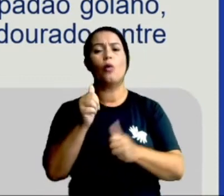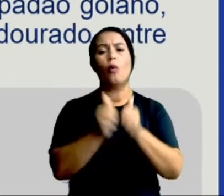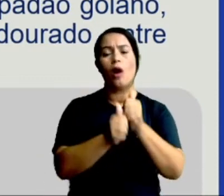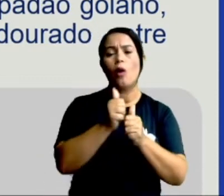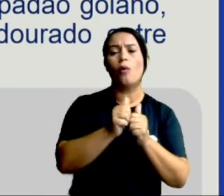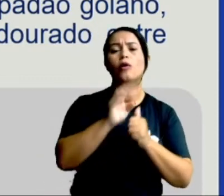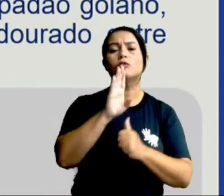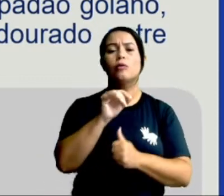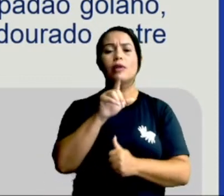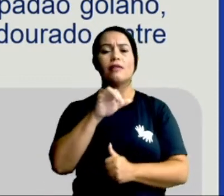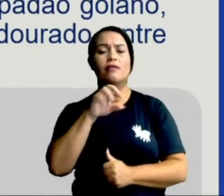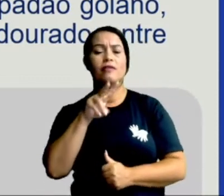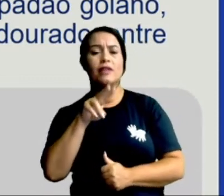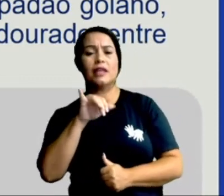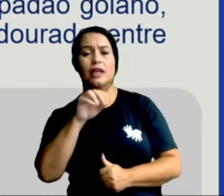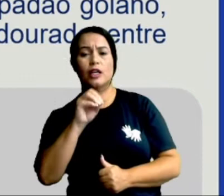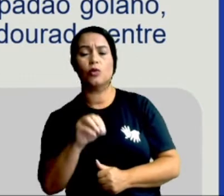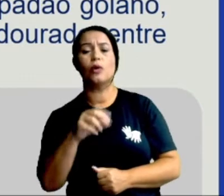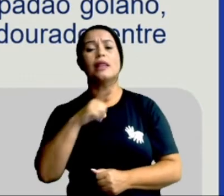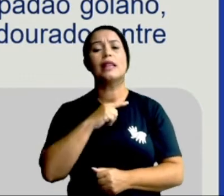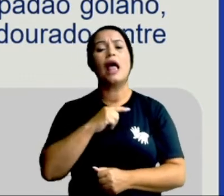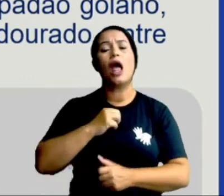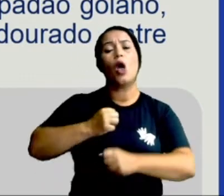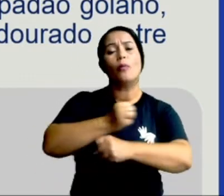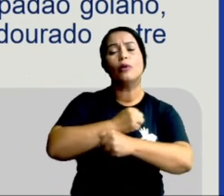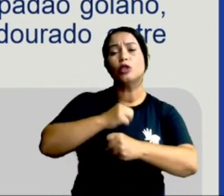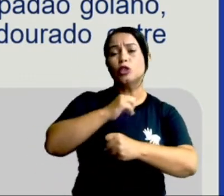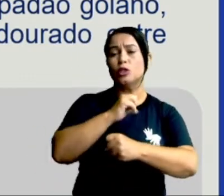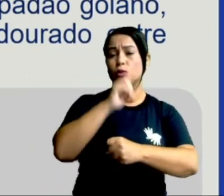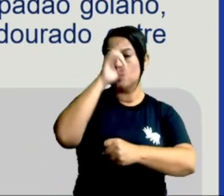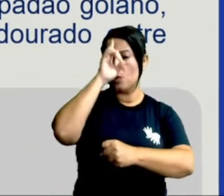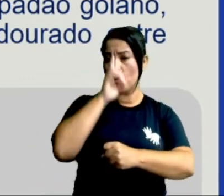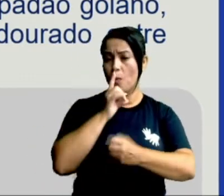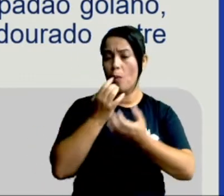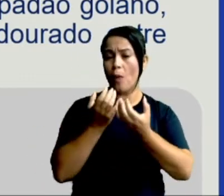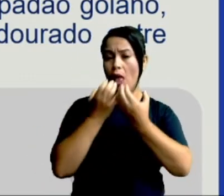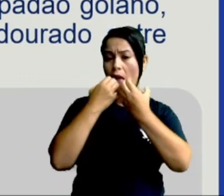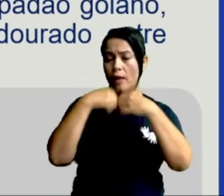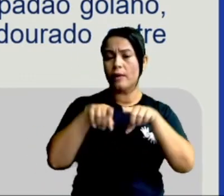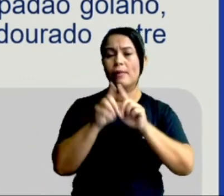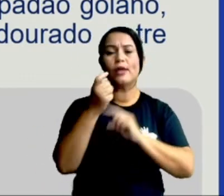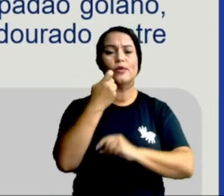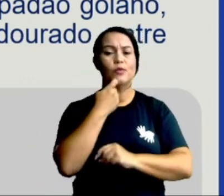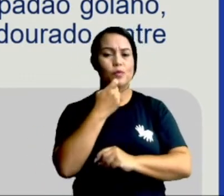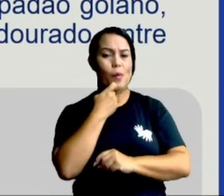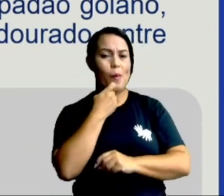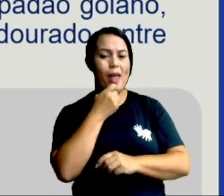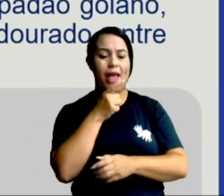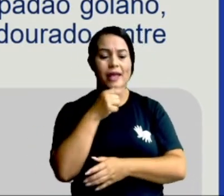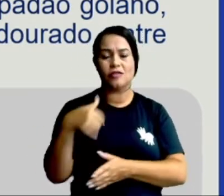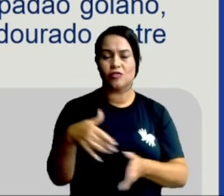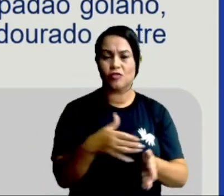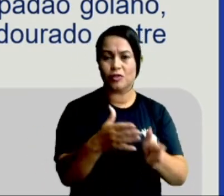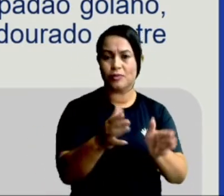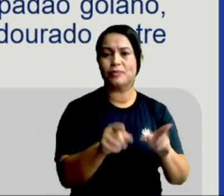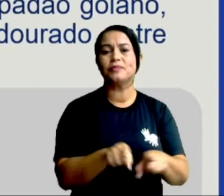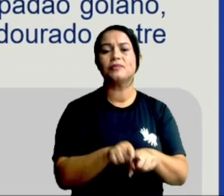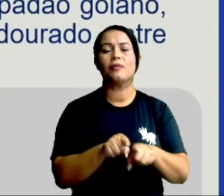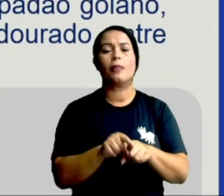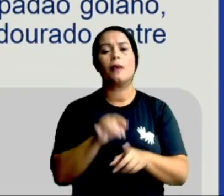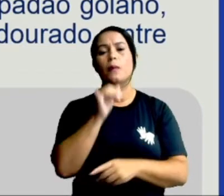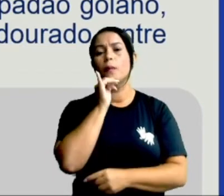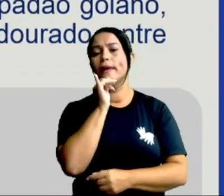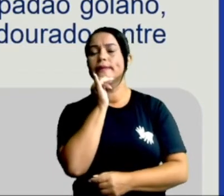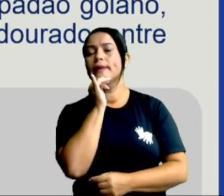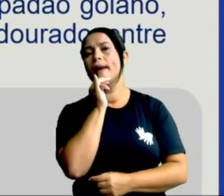empadão goiano, angu, curau, os peixes do Pantanal, né? E como, por